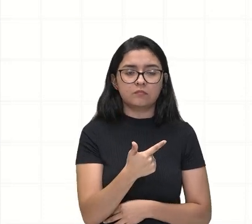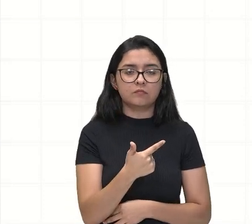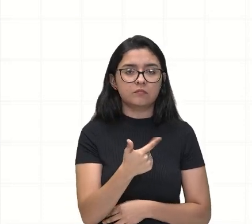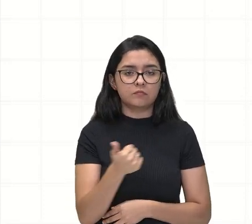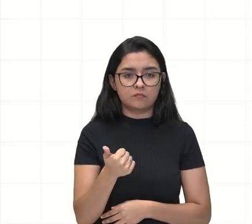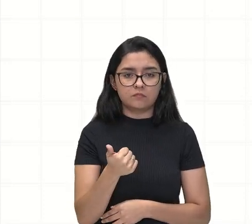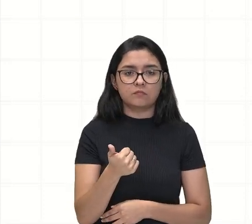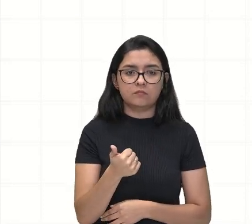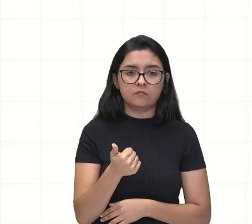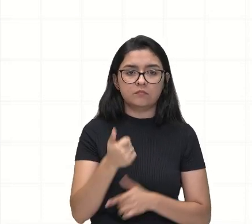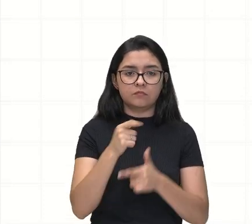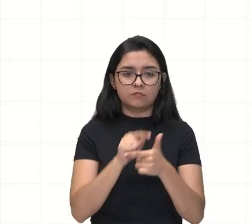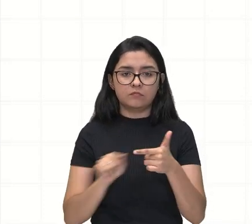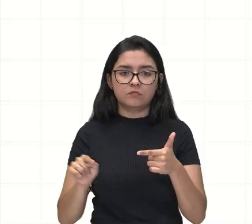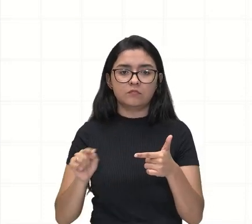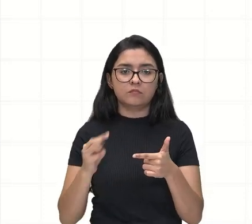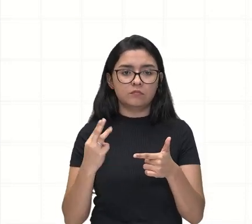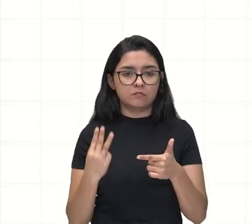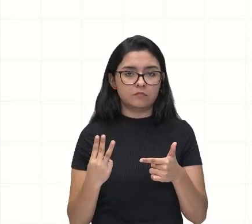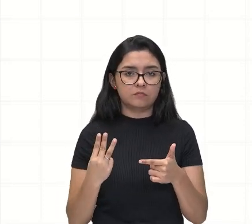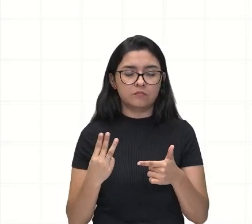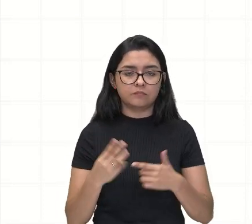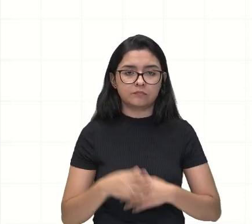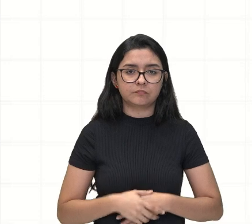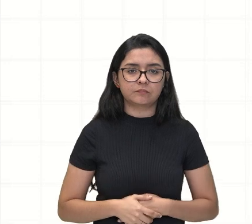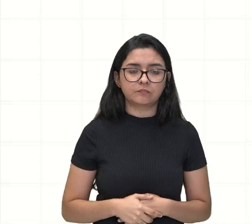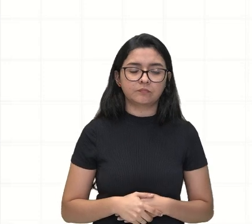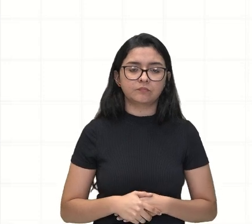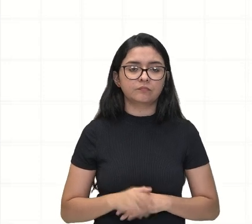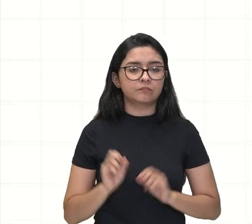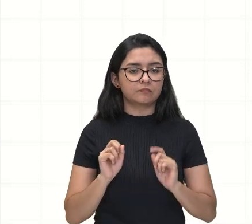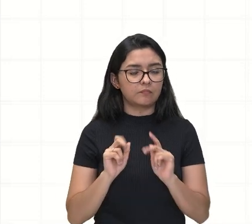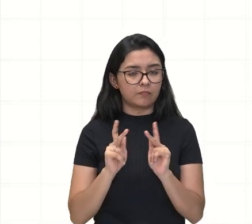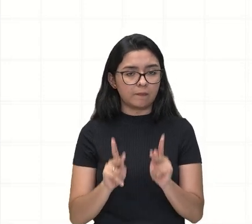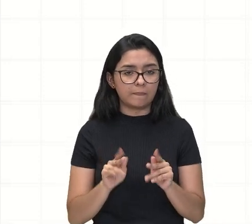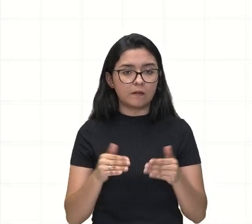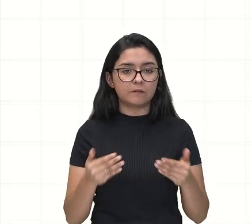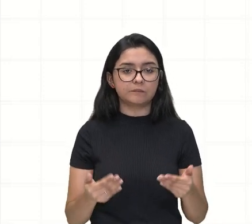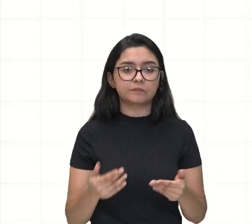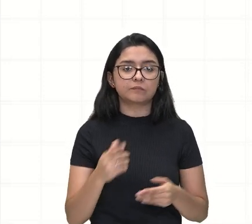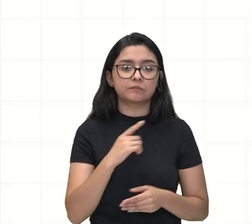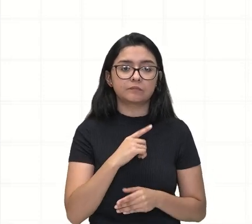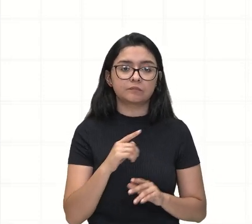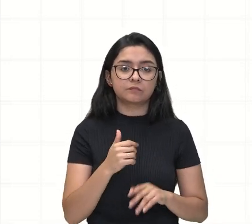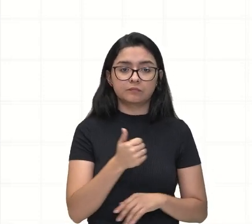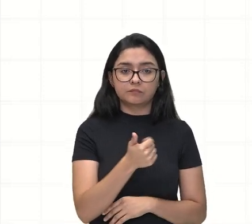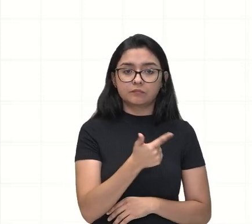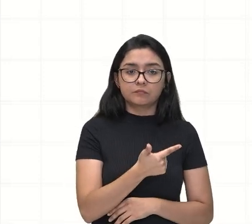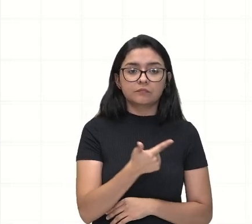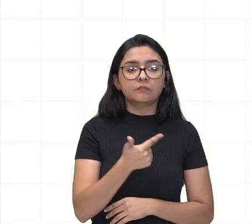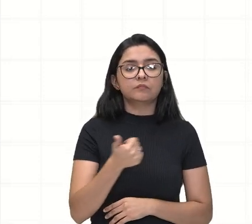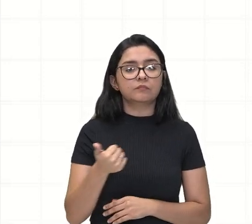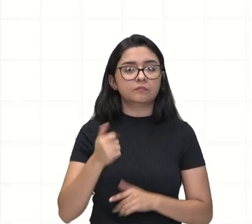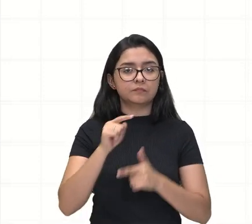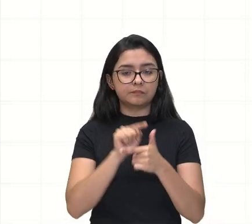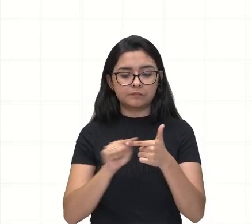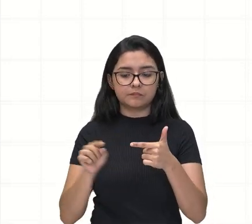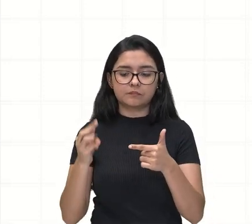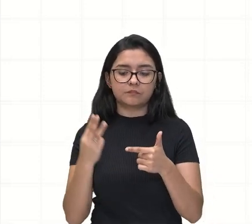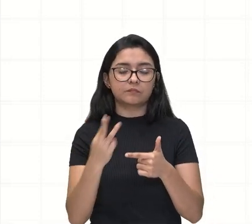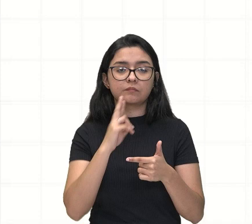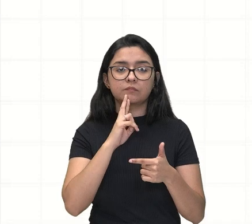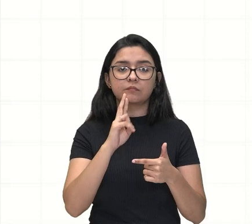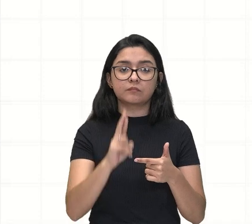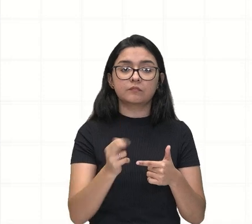21 vai ser dividido por 3. Beleza? E aí, 21 dividido por 3, a